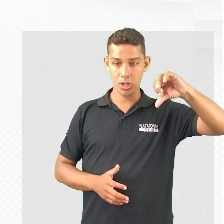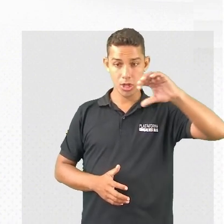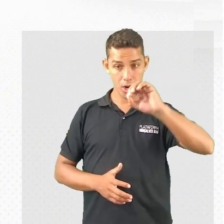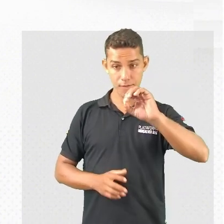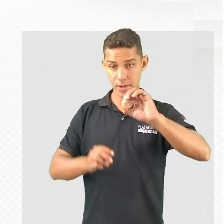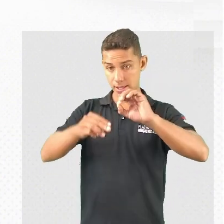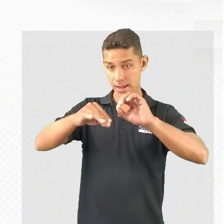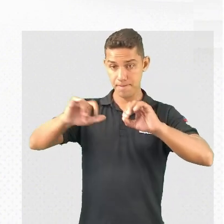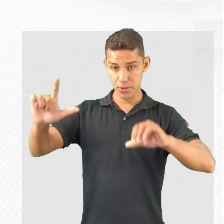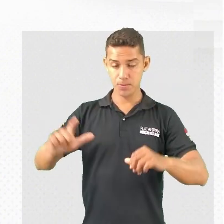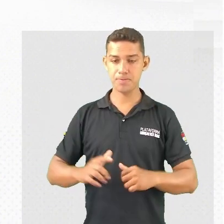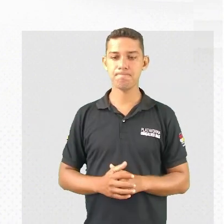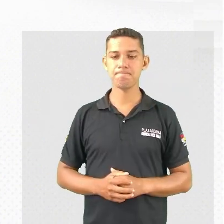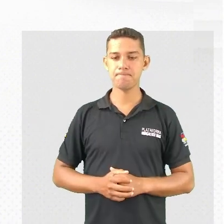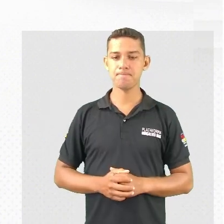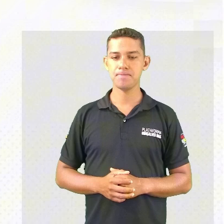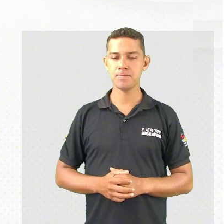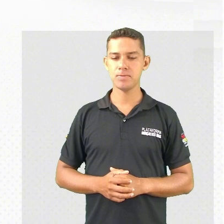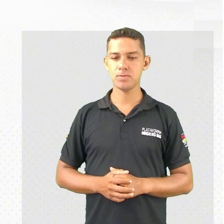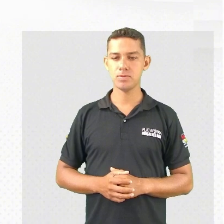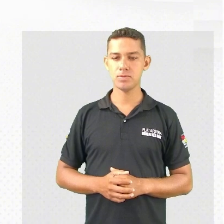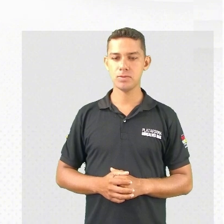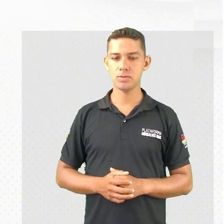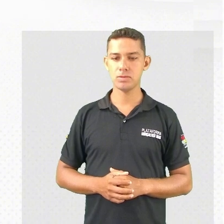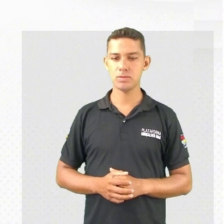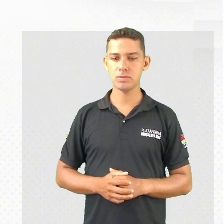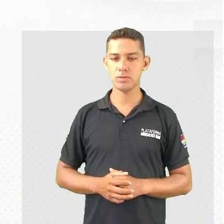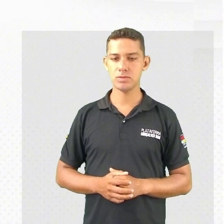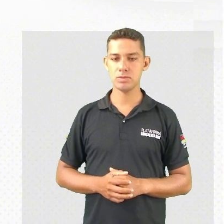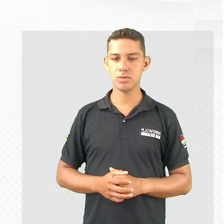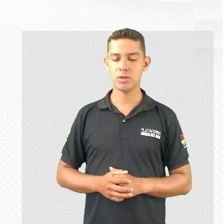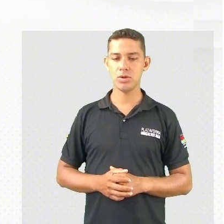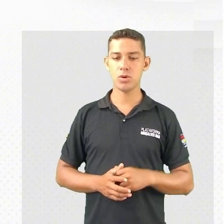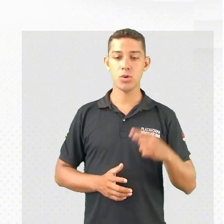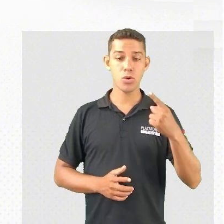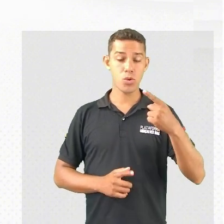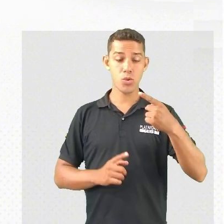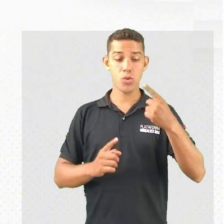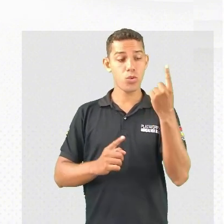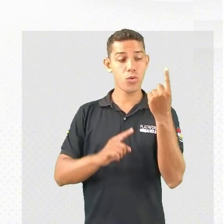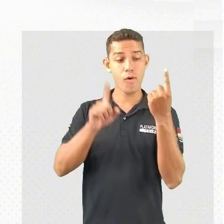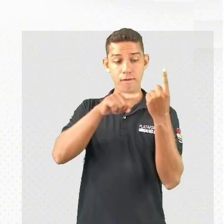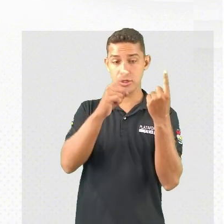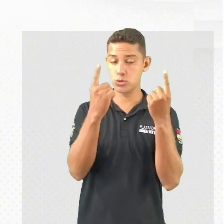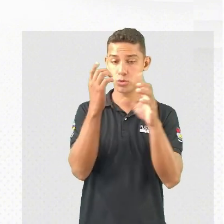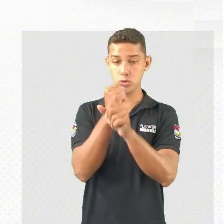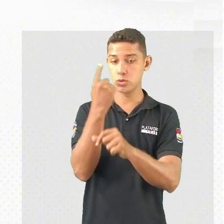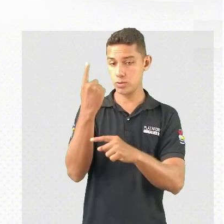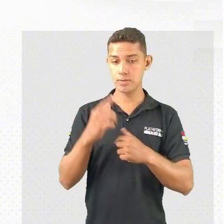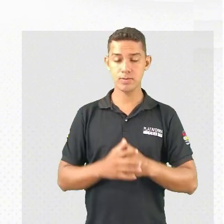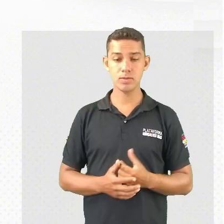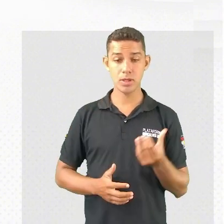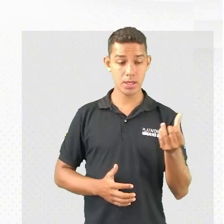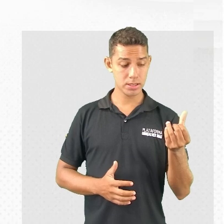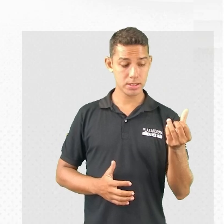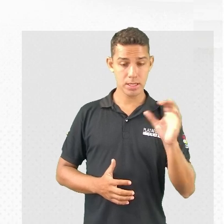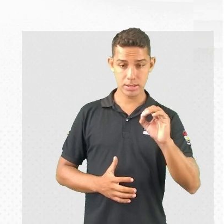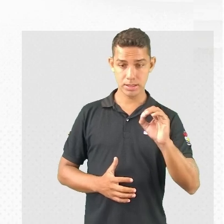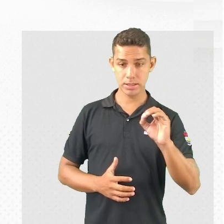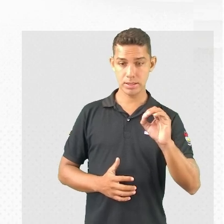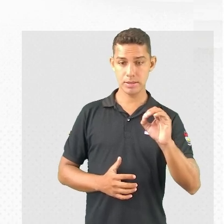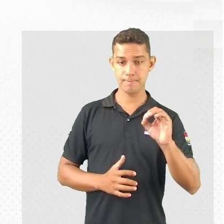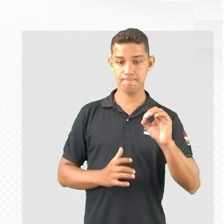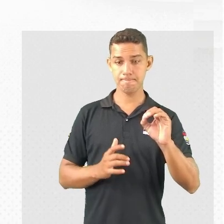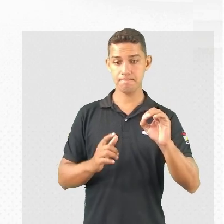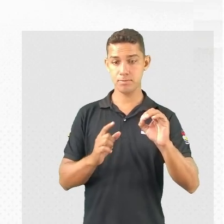Beleza? 1 sobre 60 ao quadrado. 1 ao quadrado é 1. 60 ao quadrado